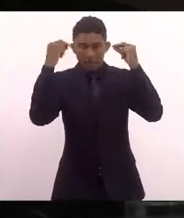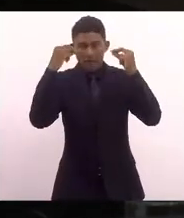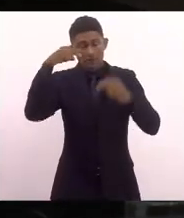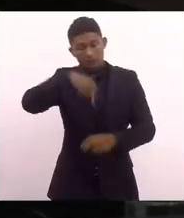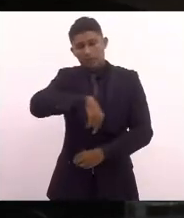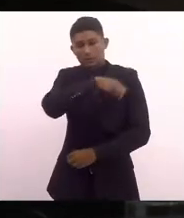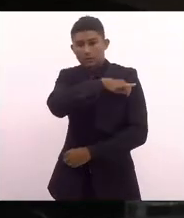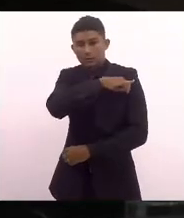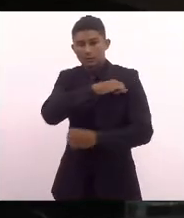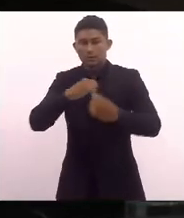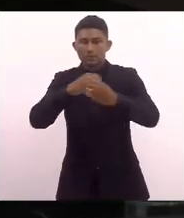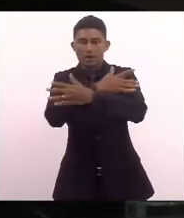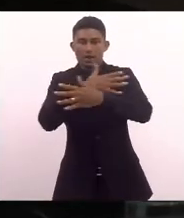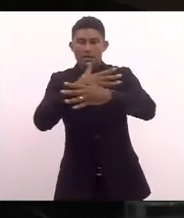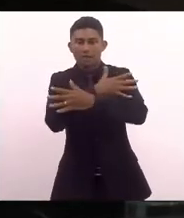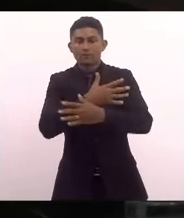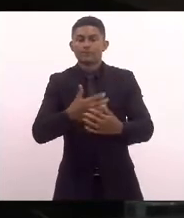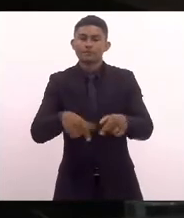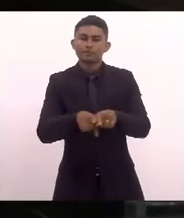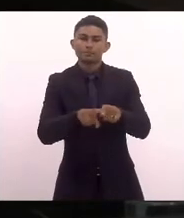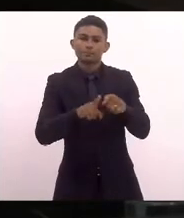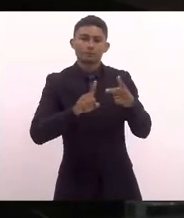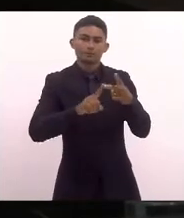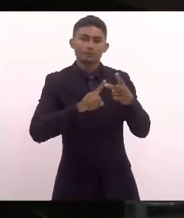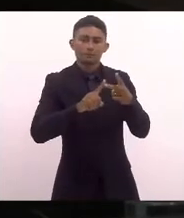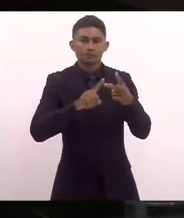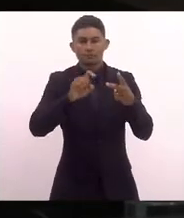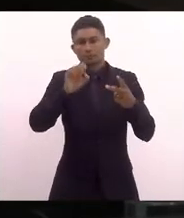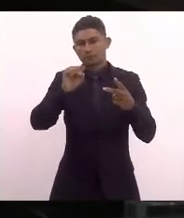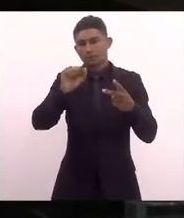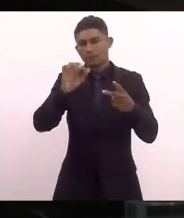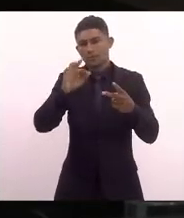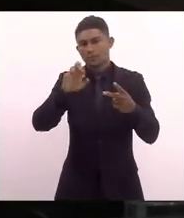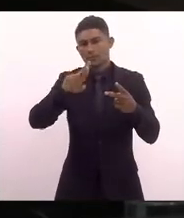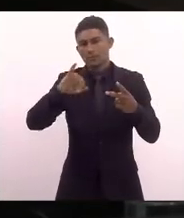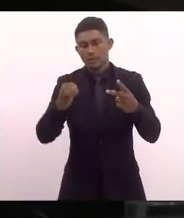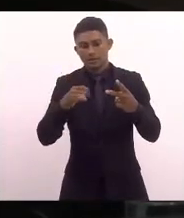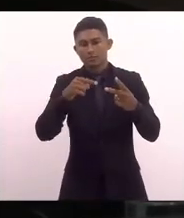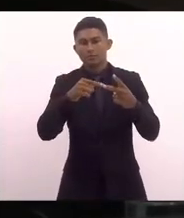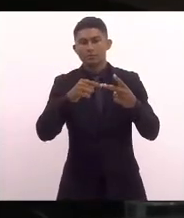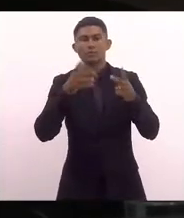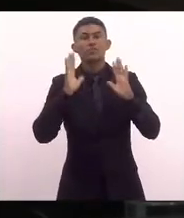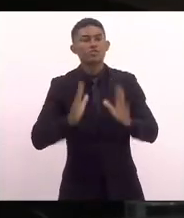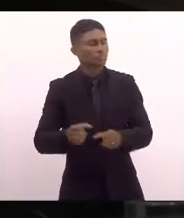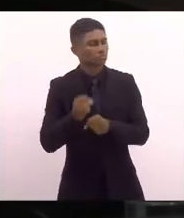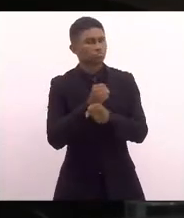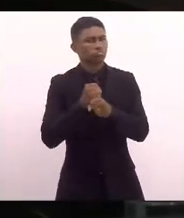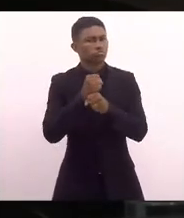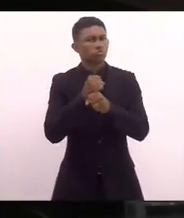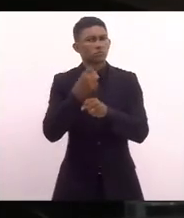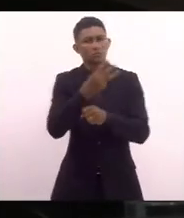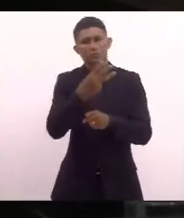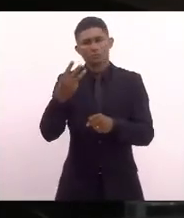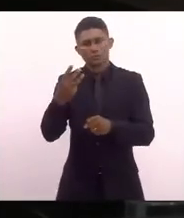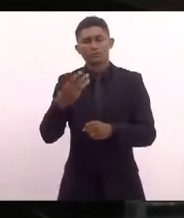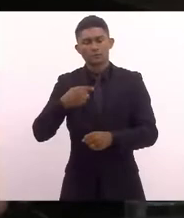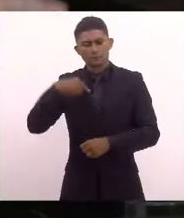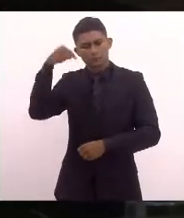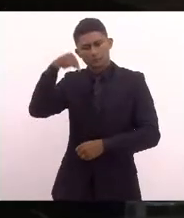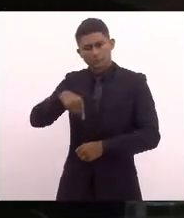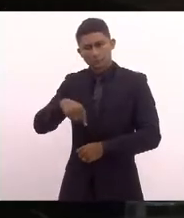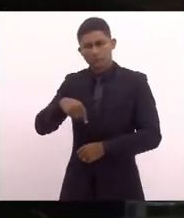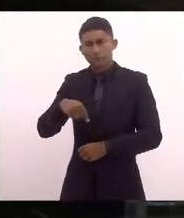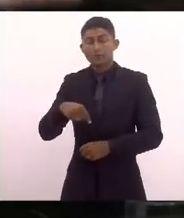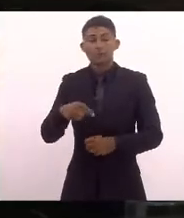O Satenge, 33 anos de vida já. Comigo aqui está